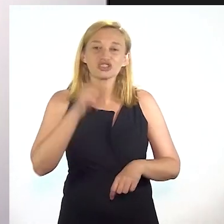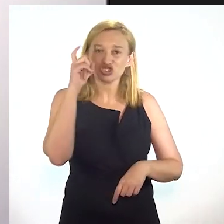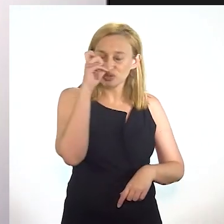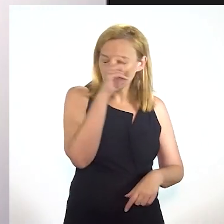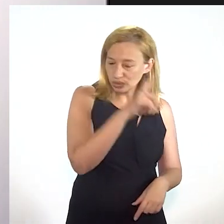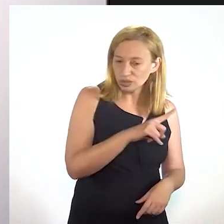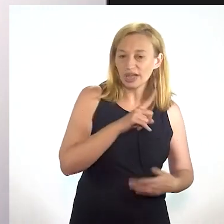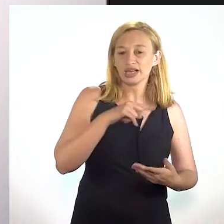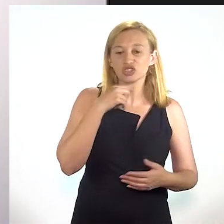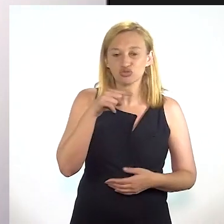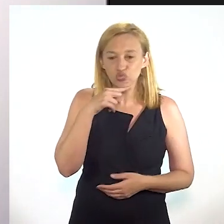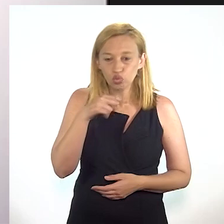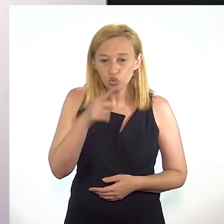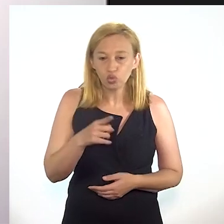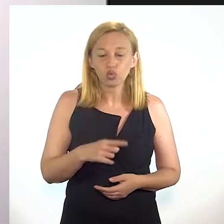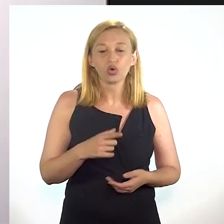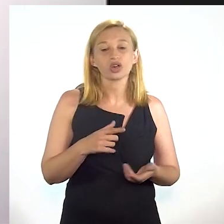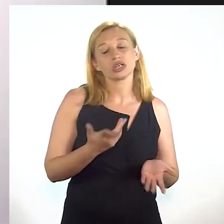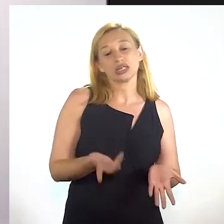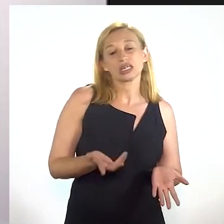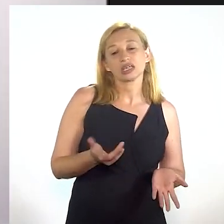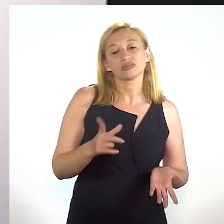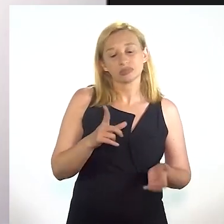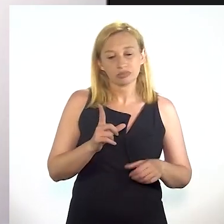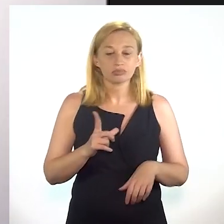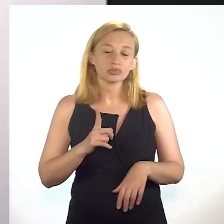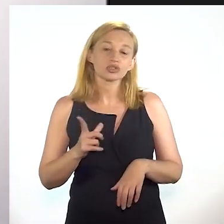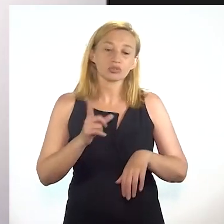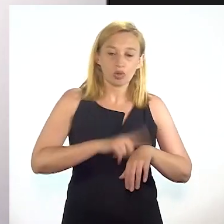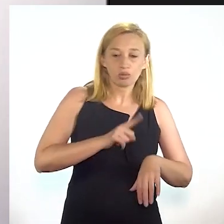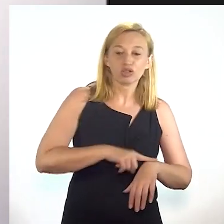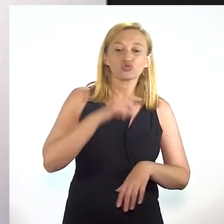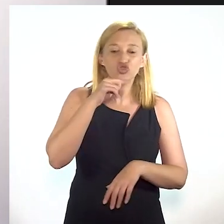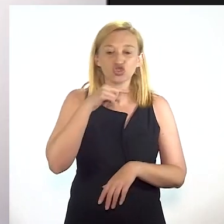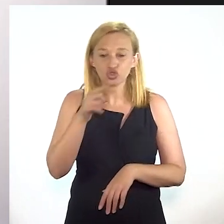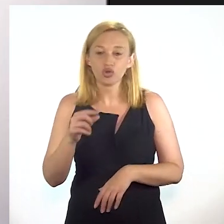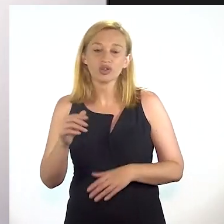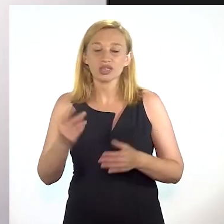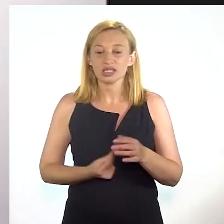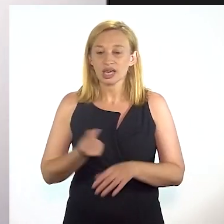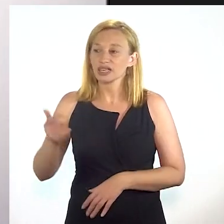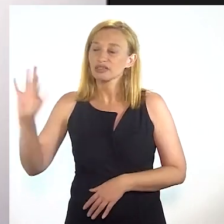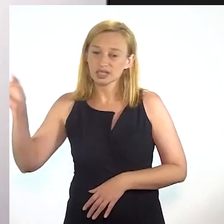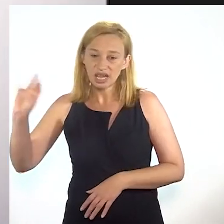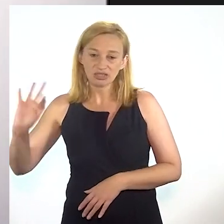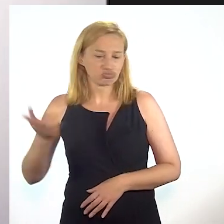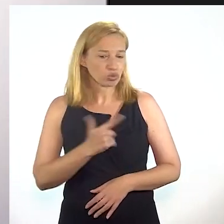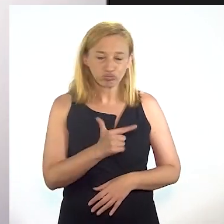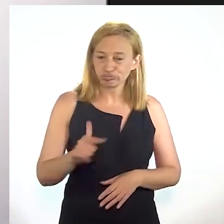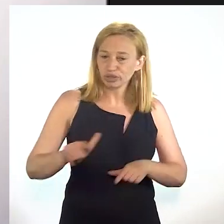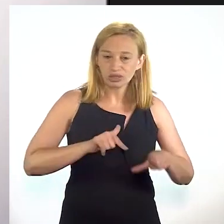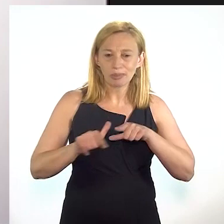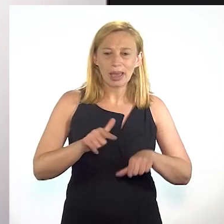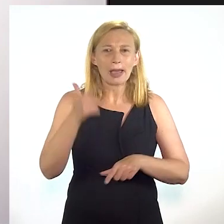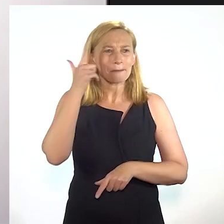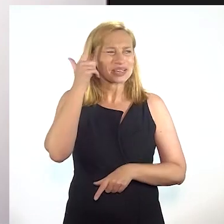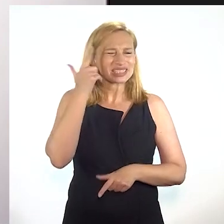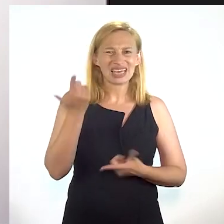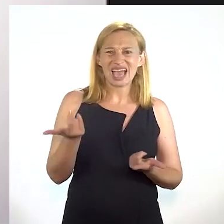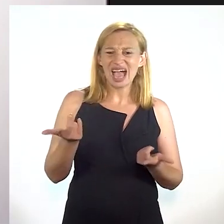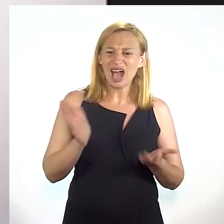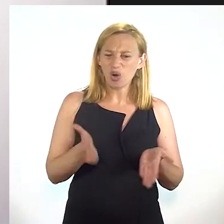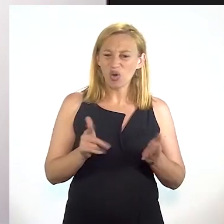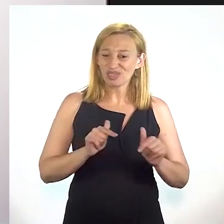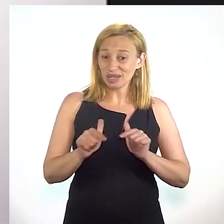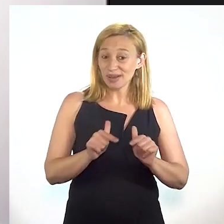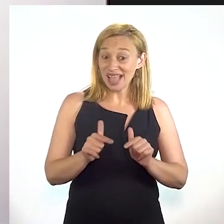momentos de dificuldades e incertezas. Eu vinha de momentos de incerteza de sair de uma universidade sem emprego. Quando você sai de uma universidade, você pensa,